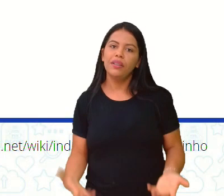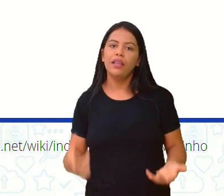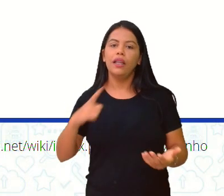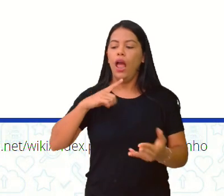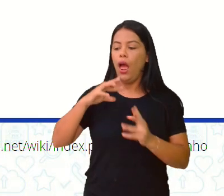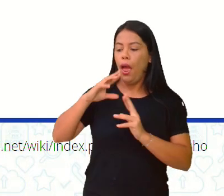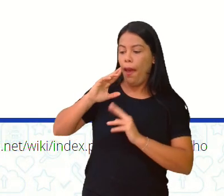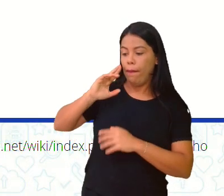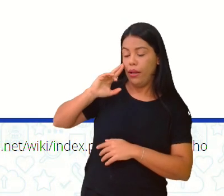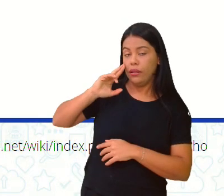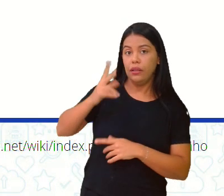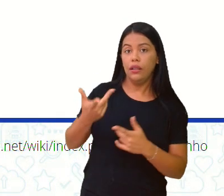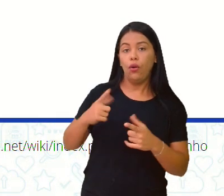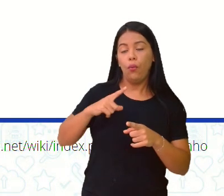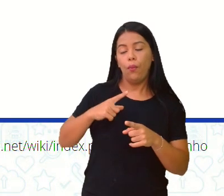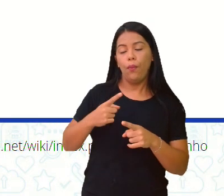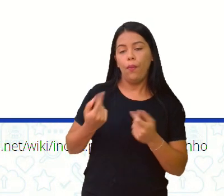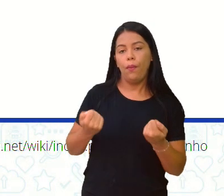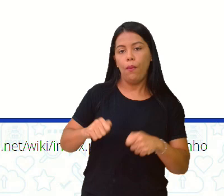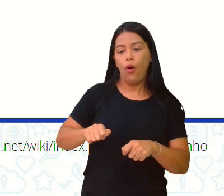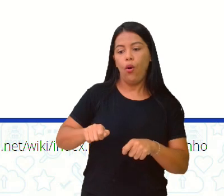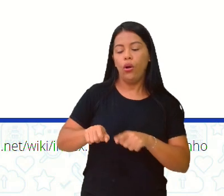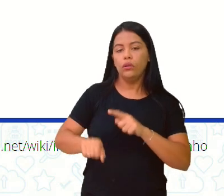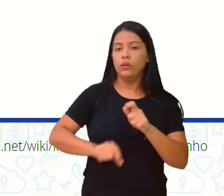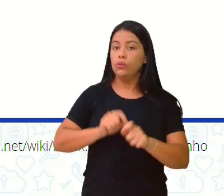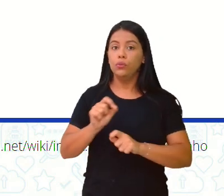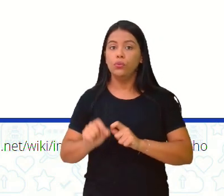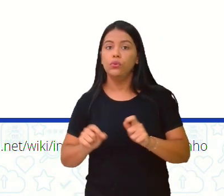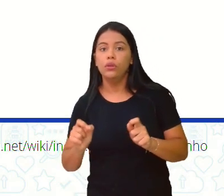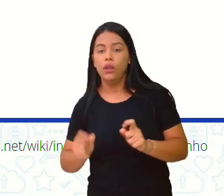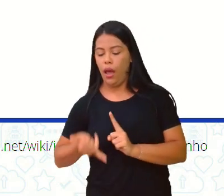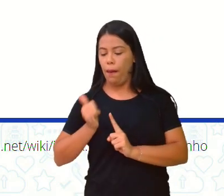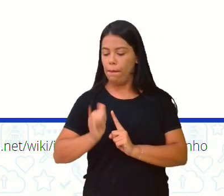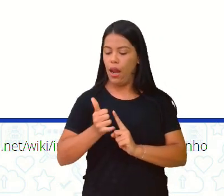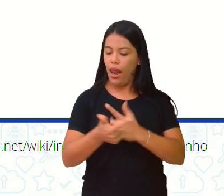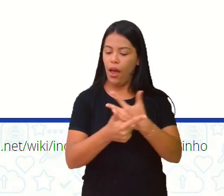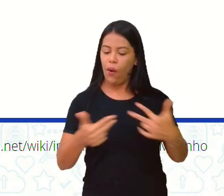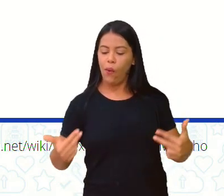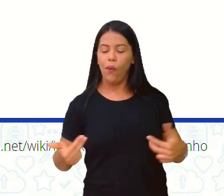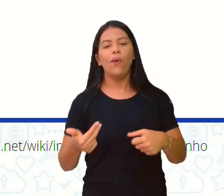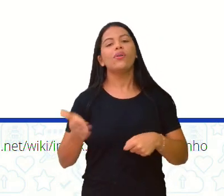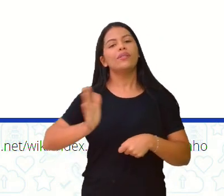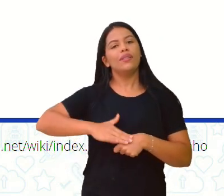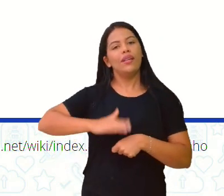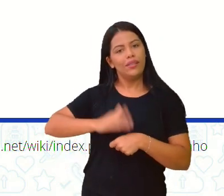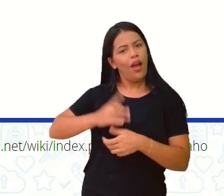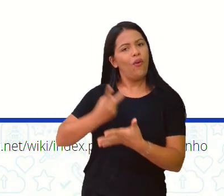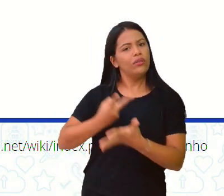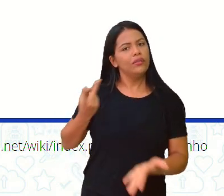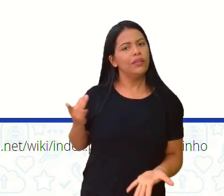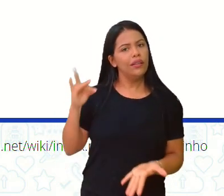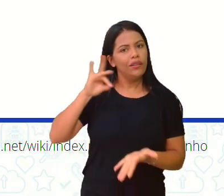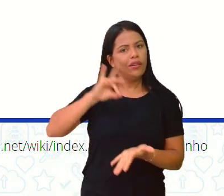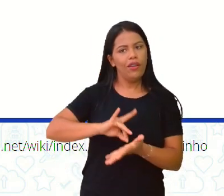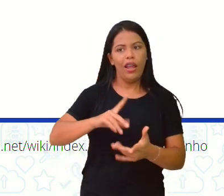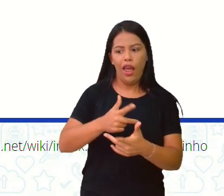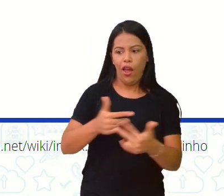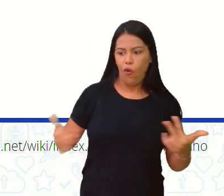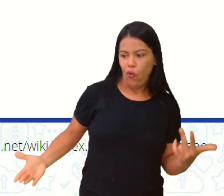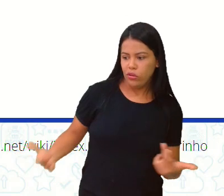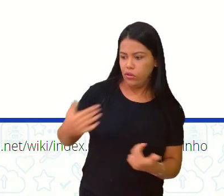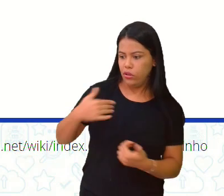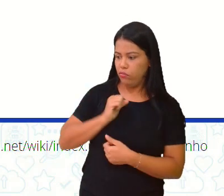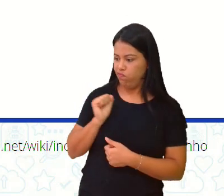representar fatos verídicos, a comentar, a narrar eventos heróicos,